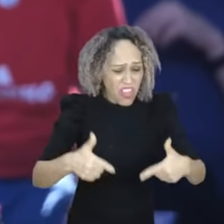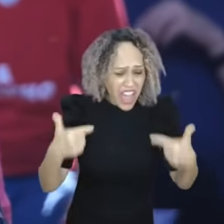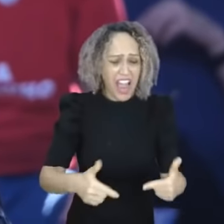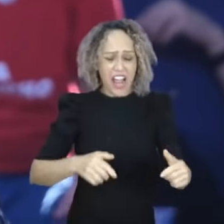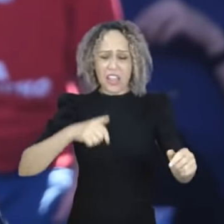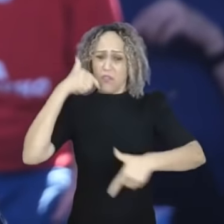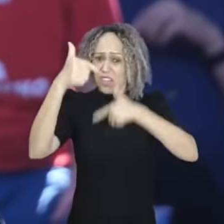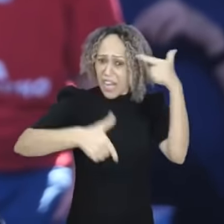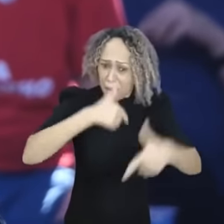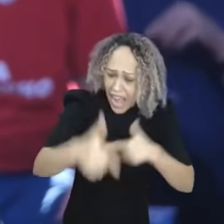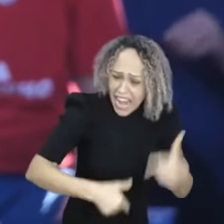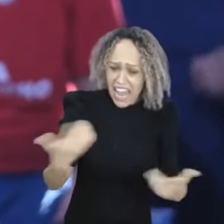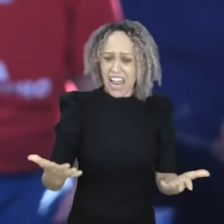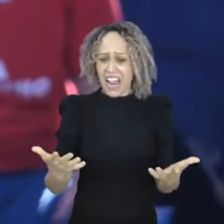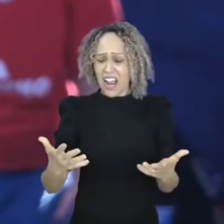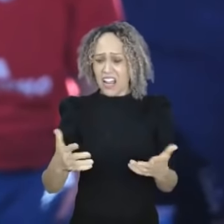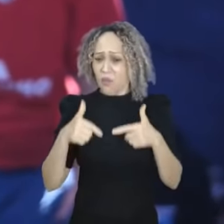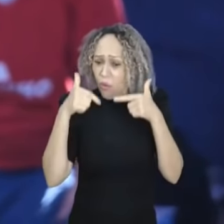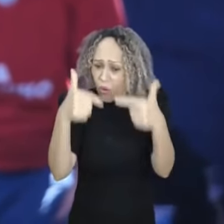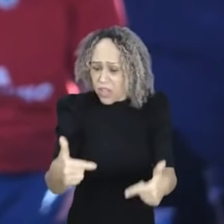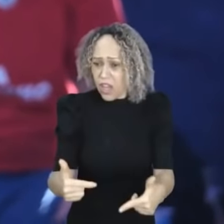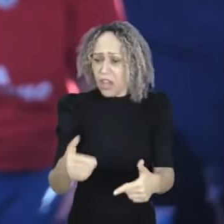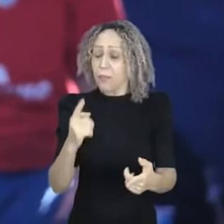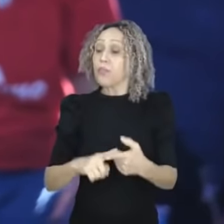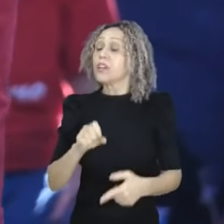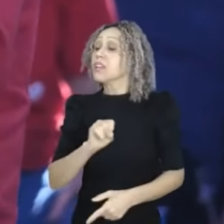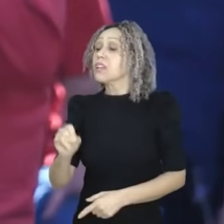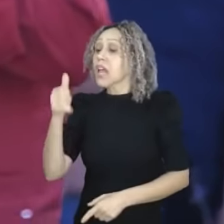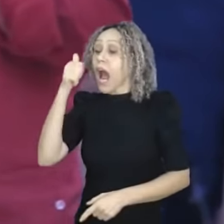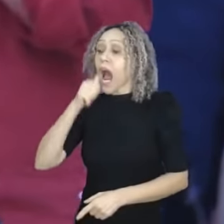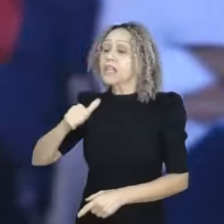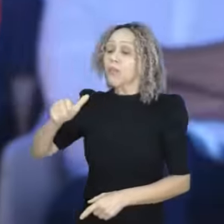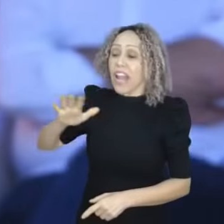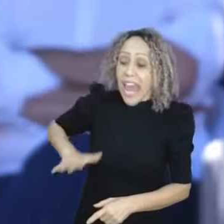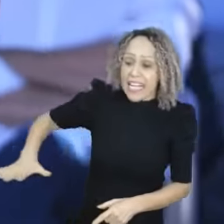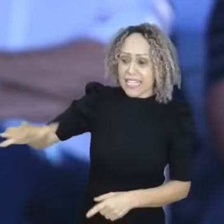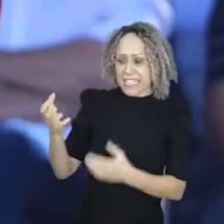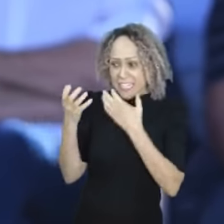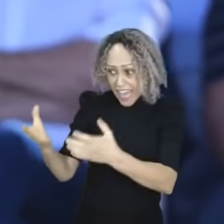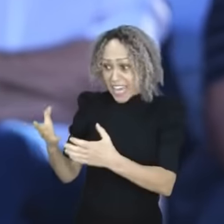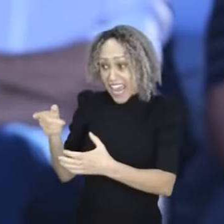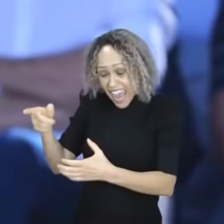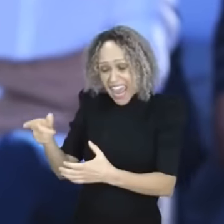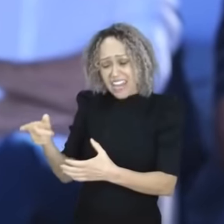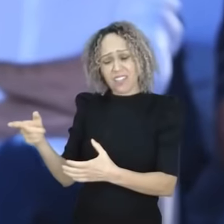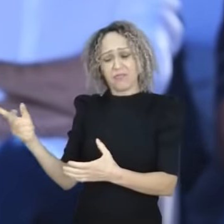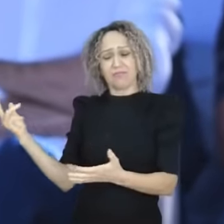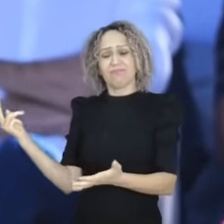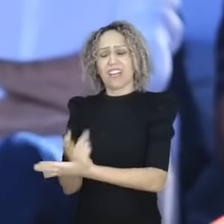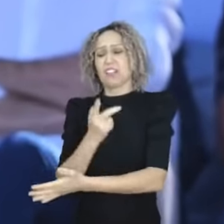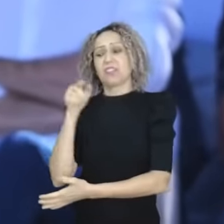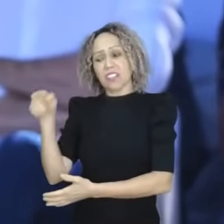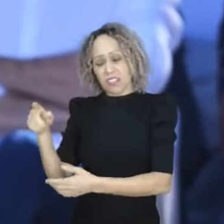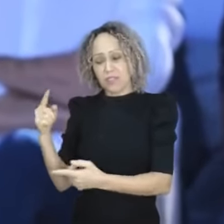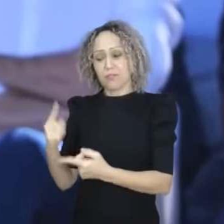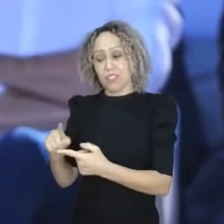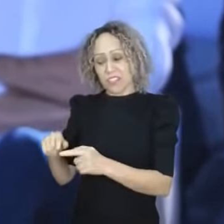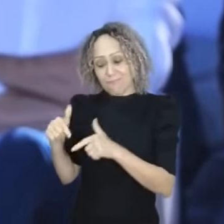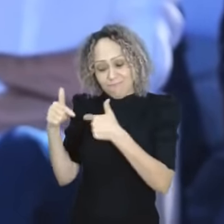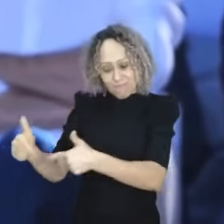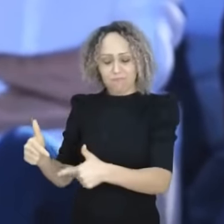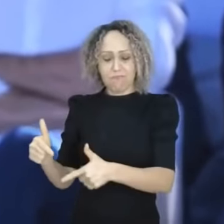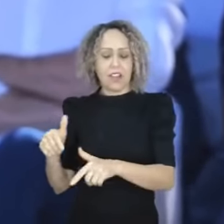ela faz acontecer. Faz acontecer. Então, nós precisamos... Eu vou tirar uma foto